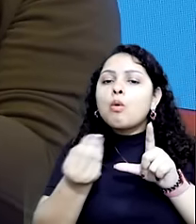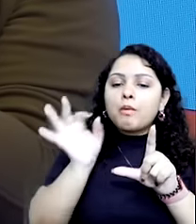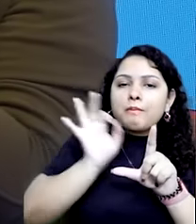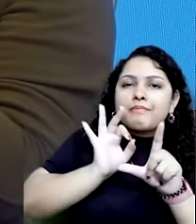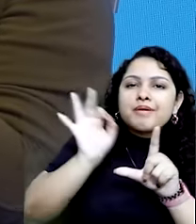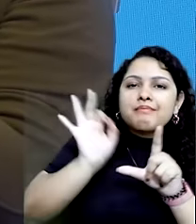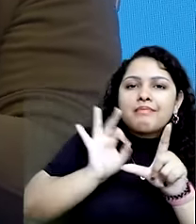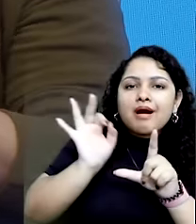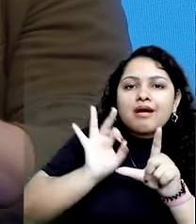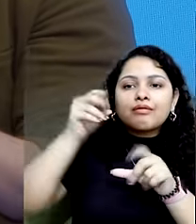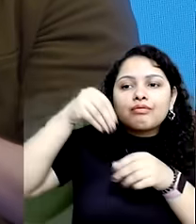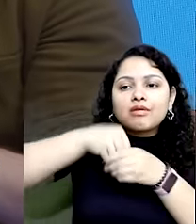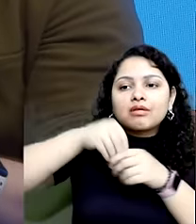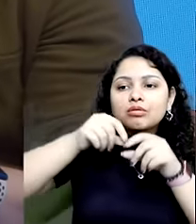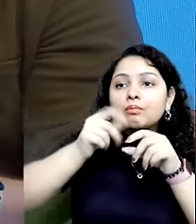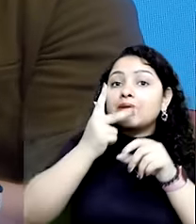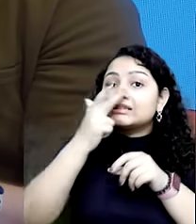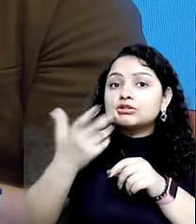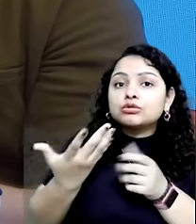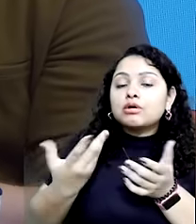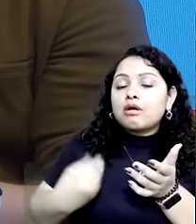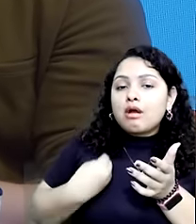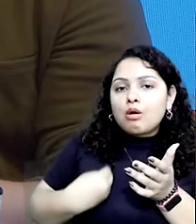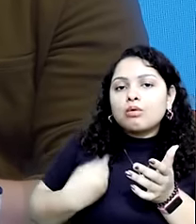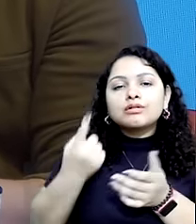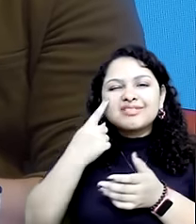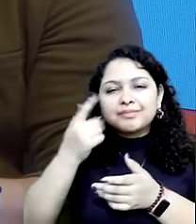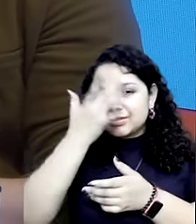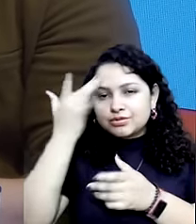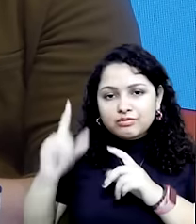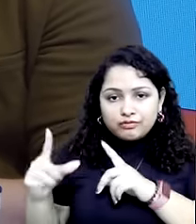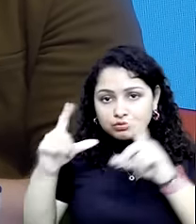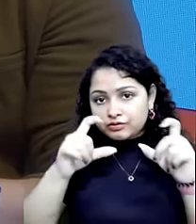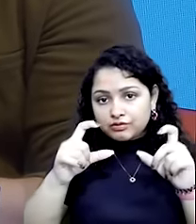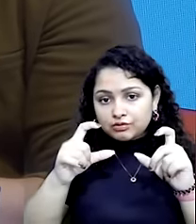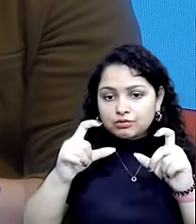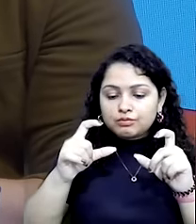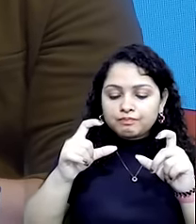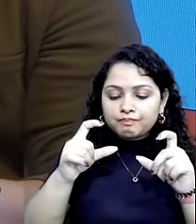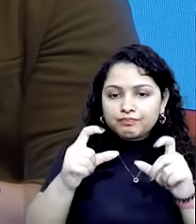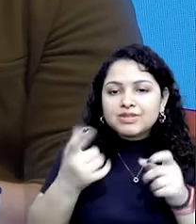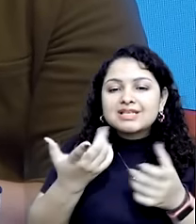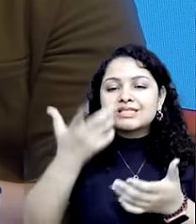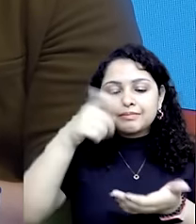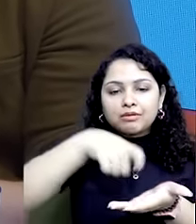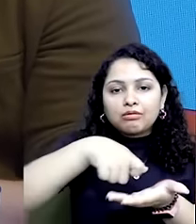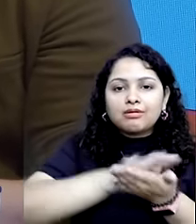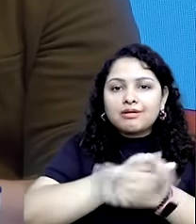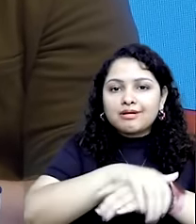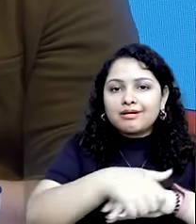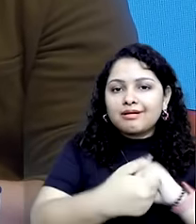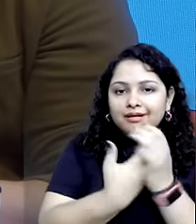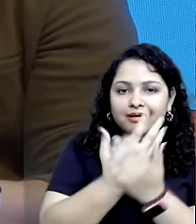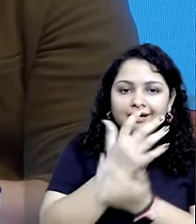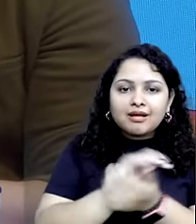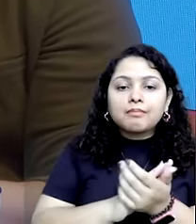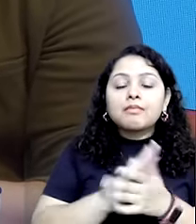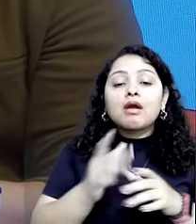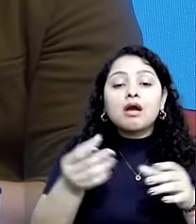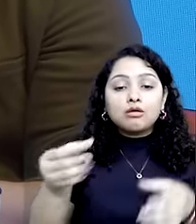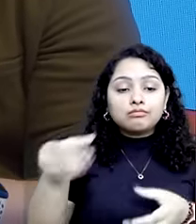ele dentro de um cenário como se tivesse outro dia T T vendo uma pessoa que fotografou um creme e aí falou olha que legal coloquei num cenário de